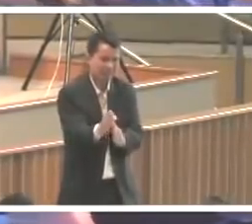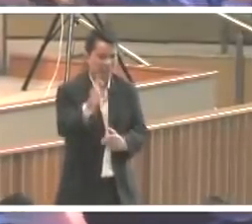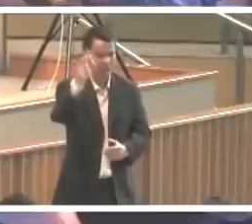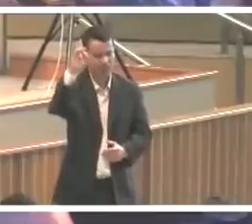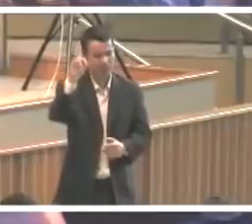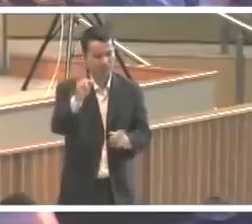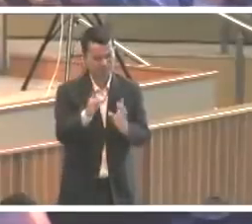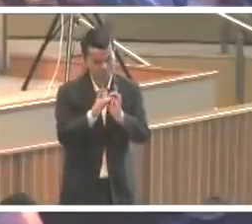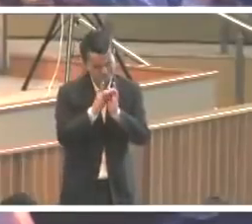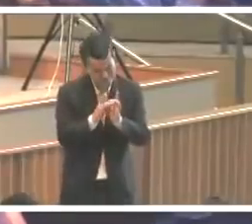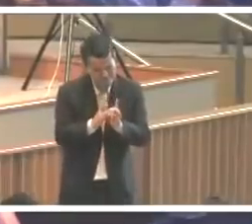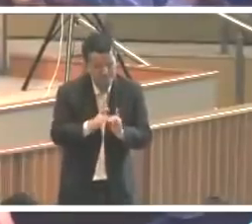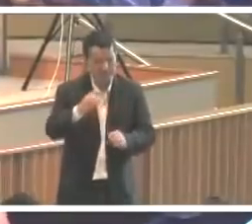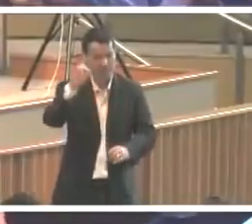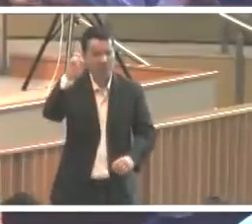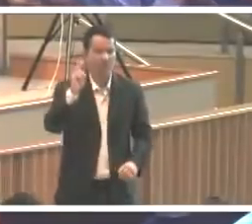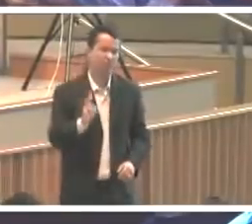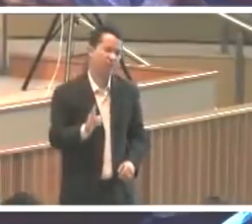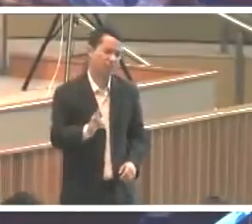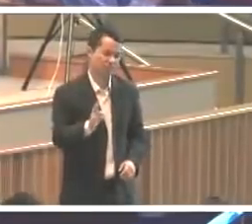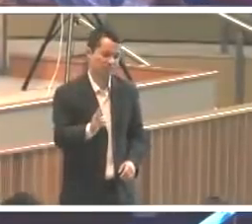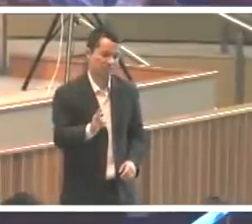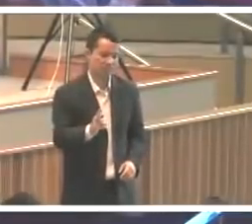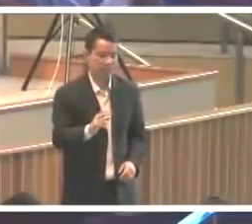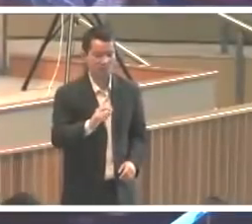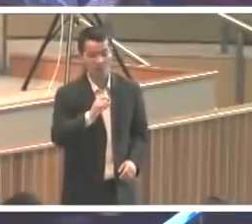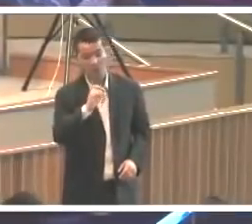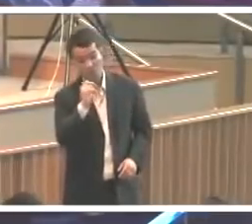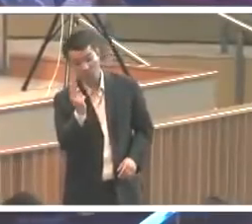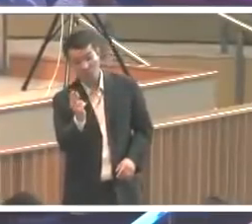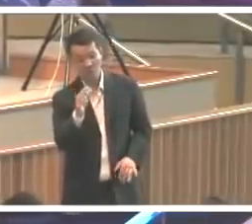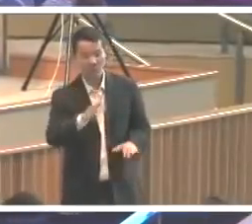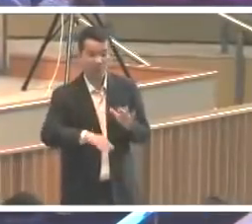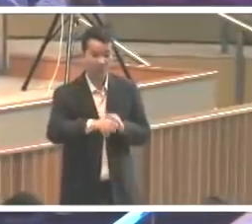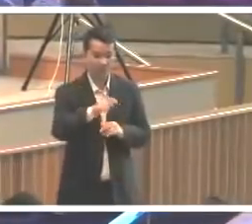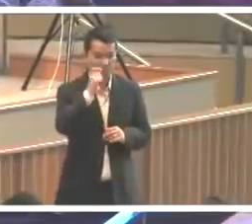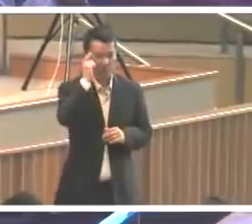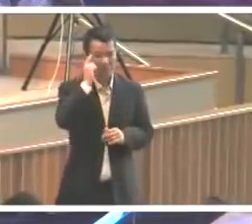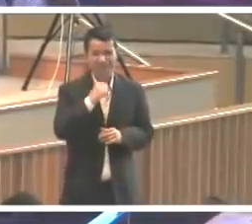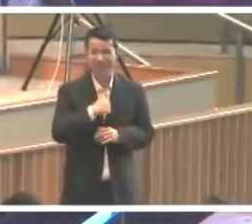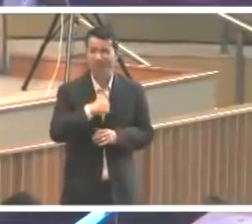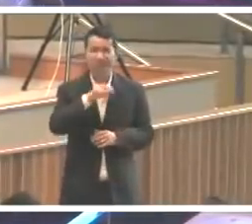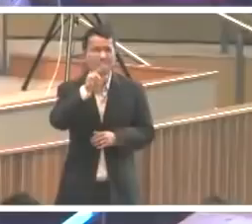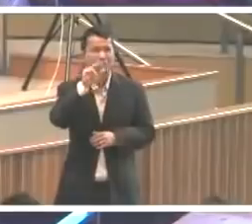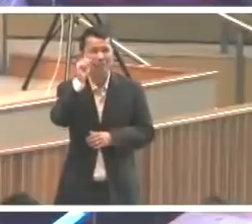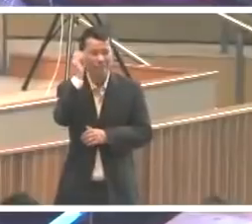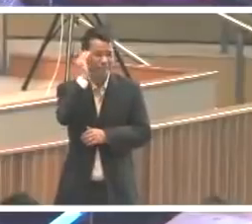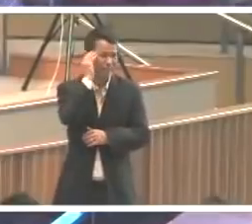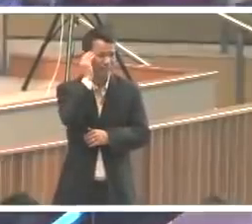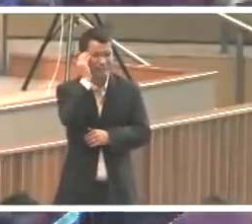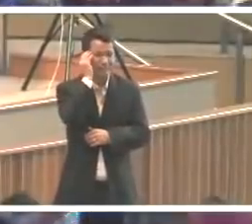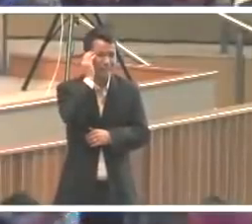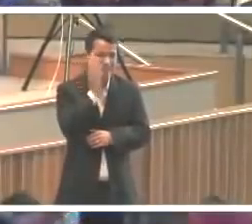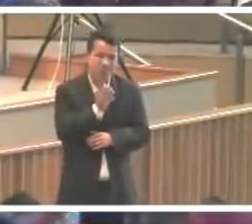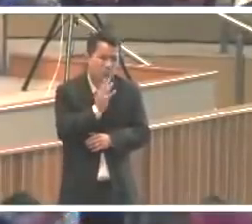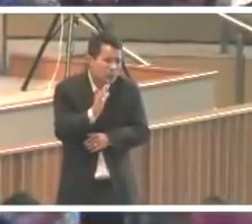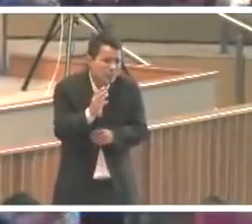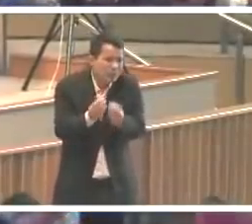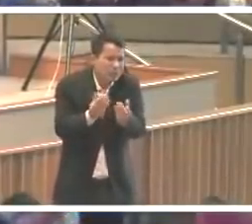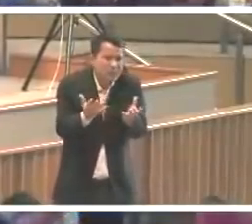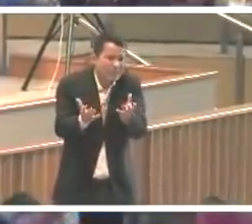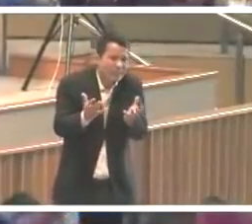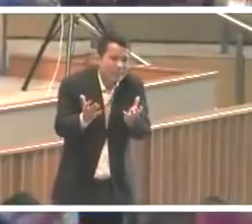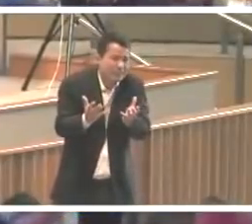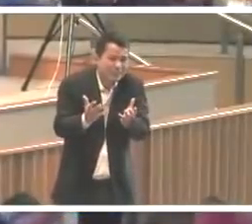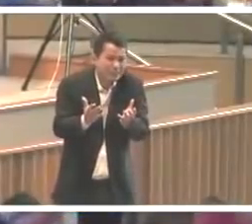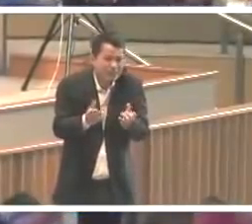Diz isso. Se você nunca trilhou esse caminho, diz: eu quero trilhar, me ajuda, Senhor. Eu não sei nem o próximo passo,